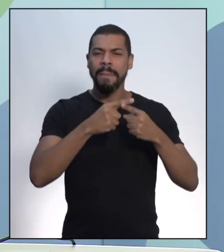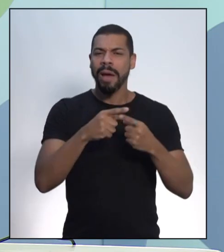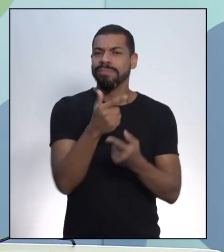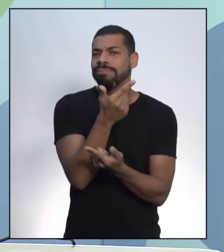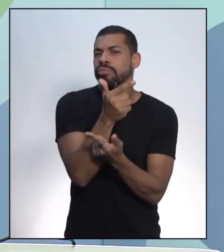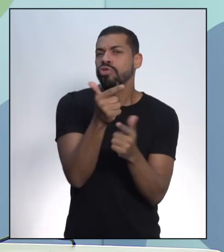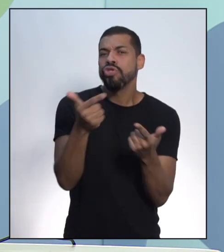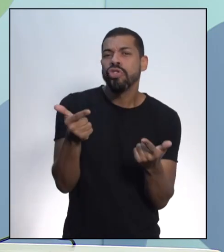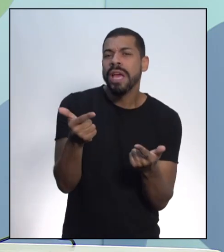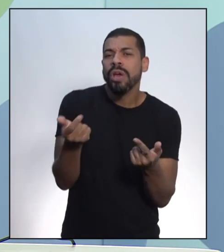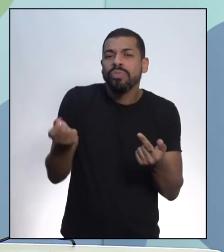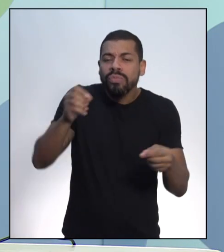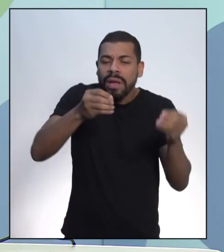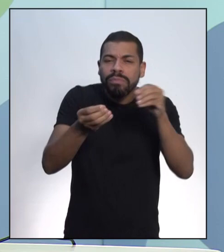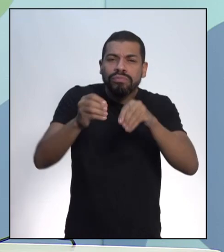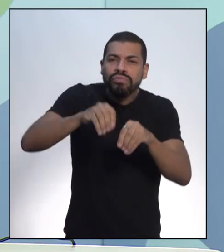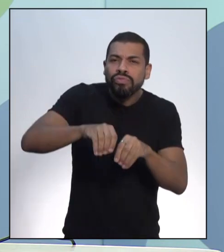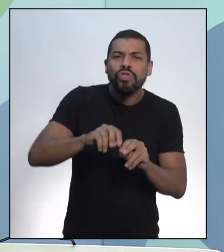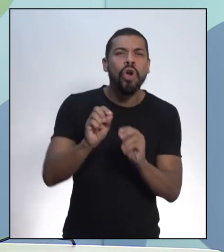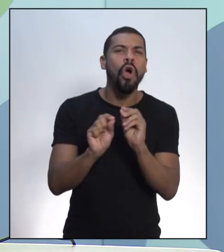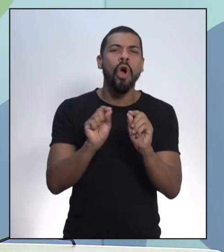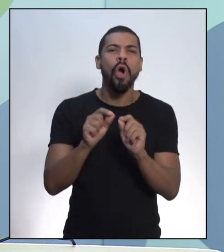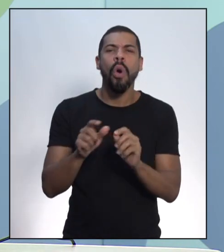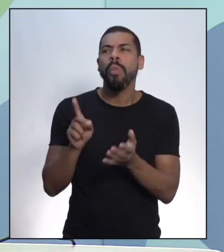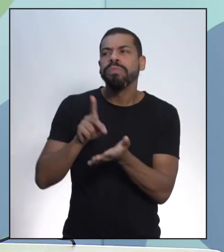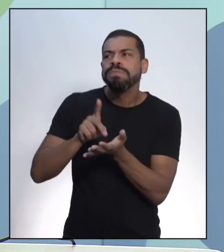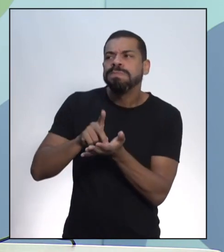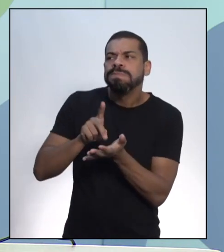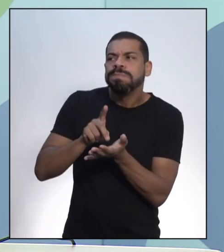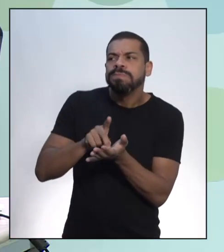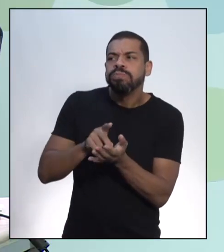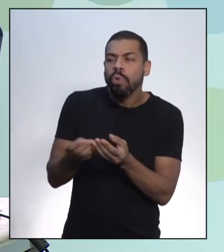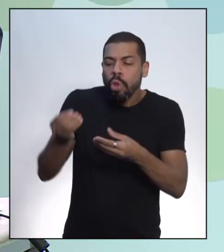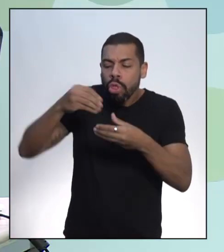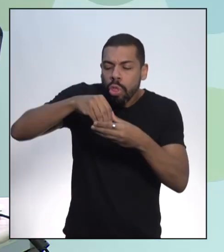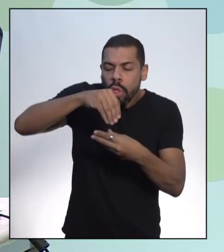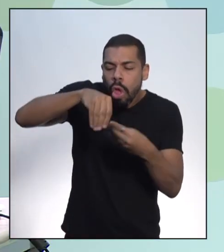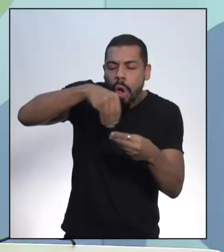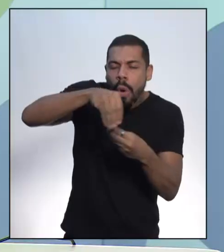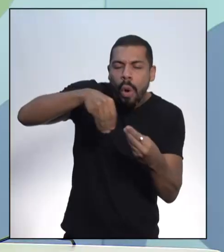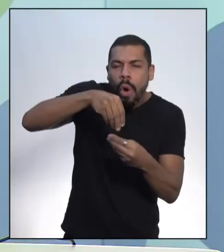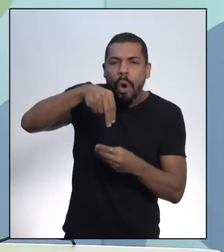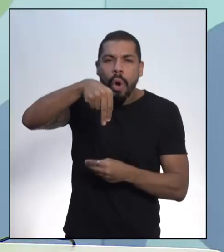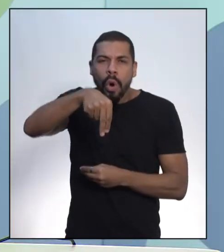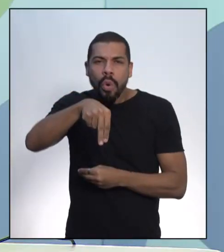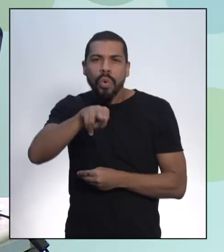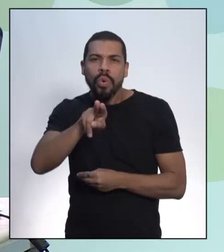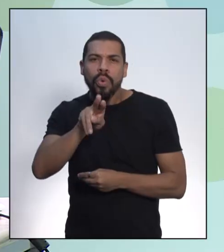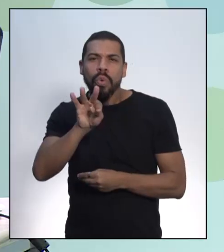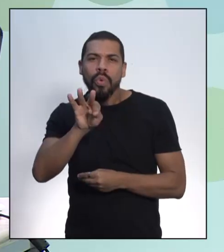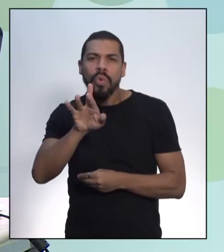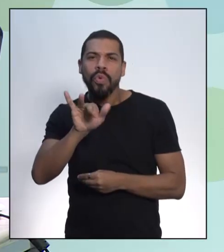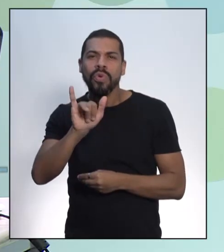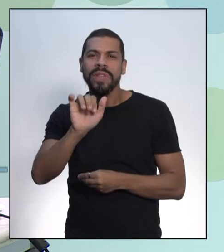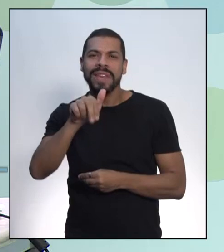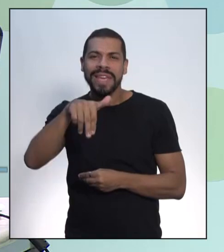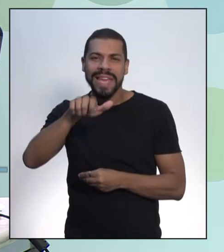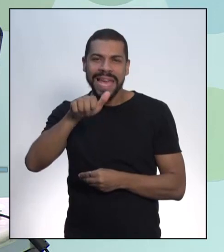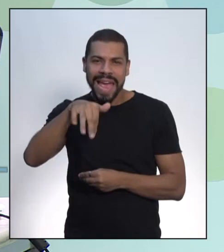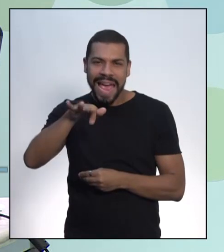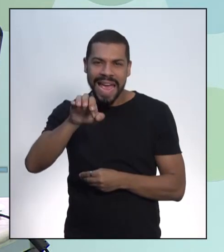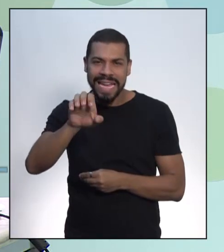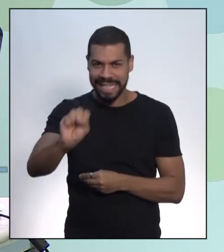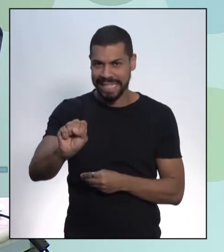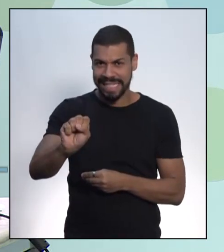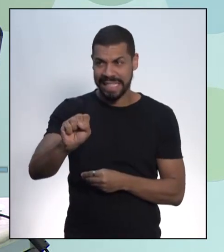há nutrientes necessários. Isso é verdade ou isso é mentira? O problema são os nutrientes? Não, os problemas não são nutrientes.